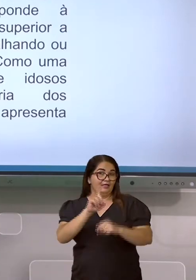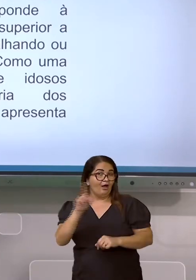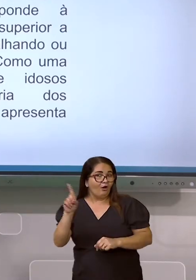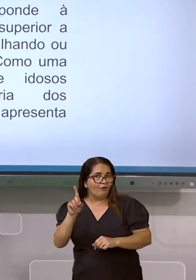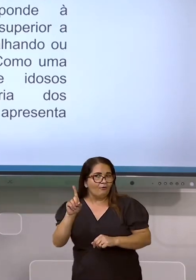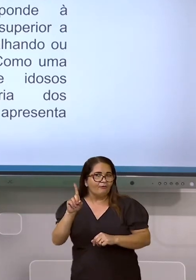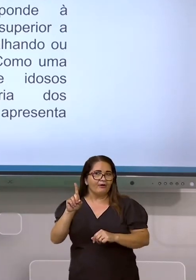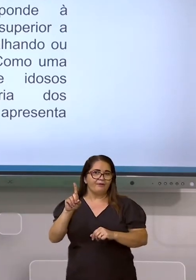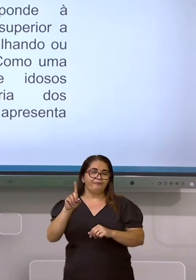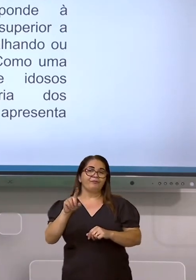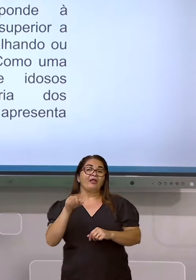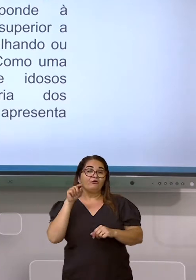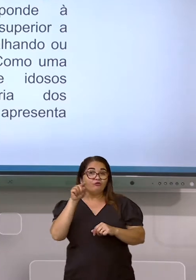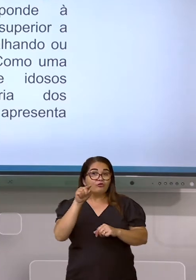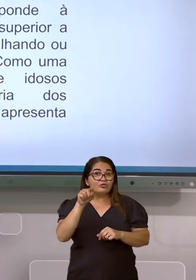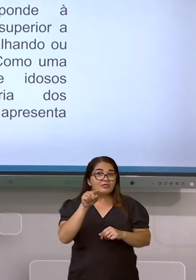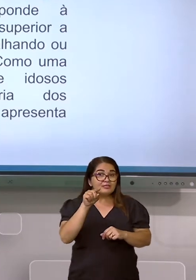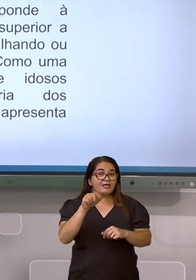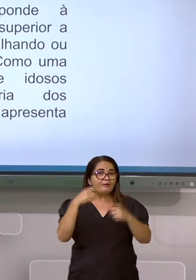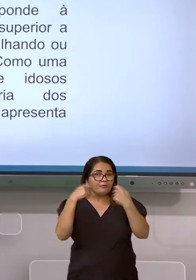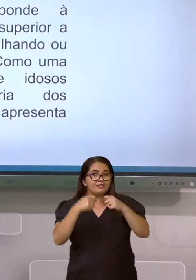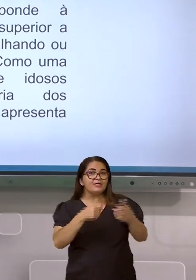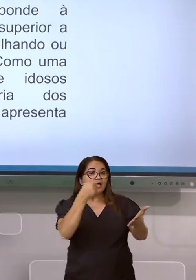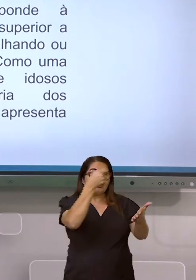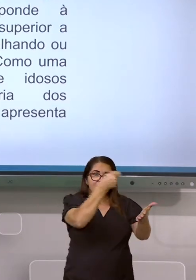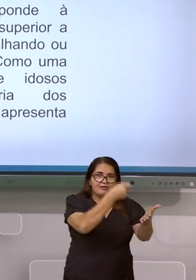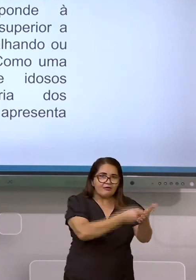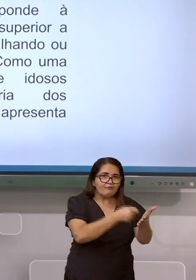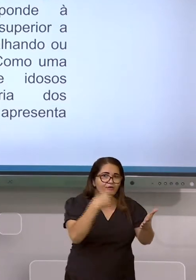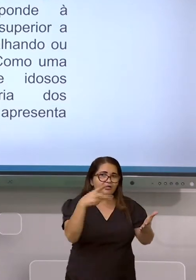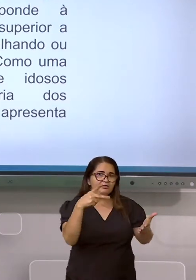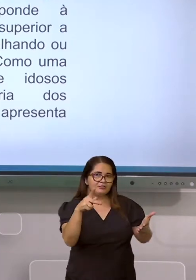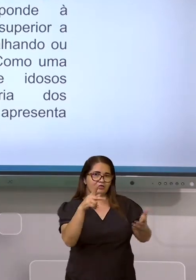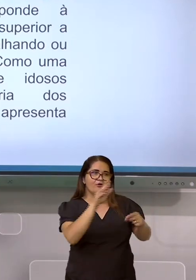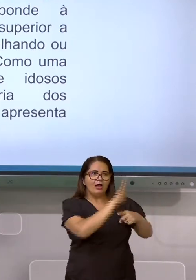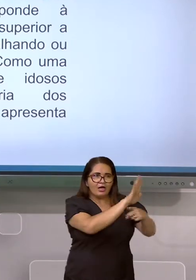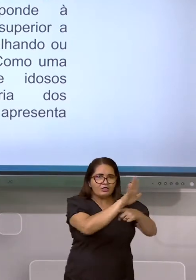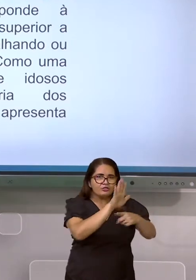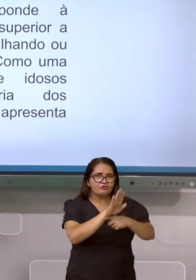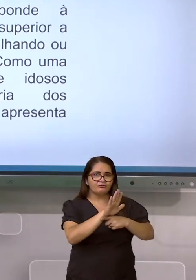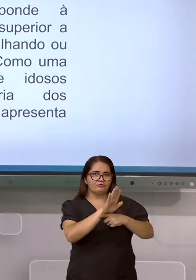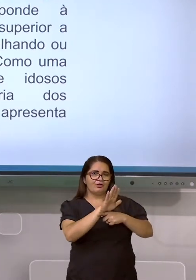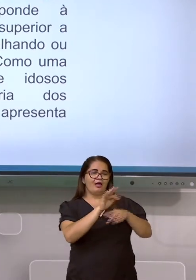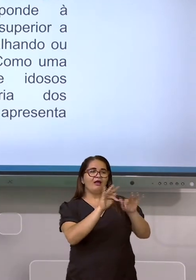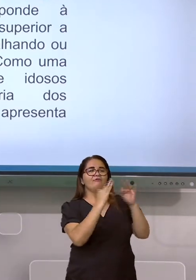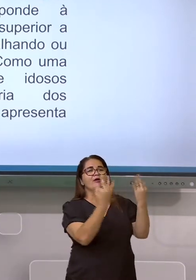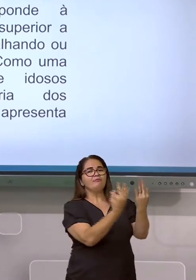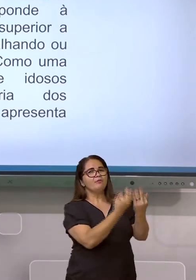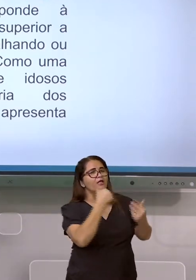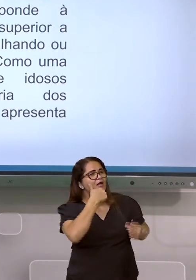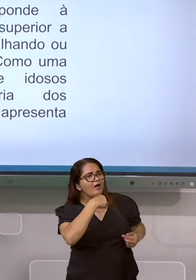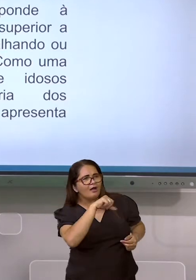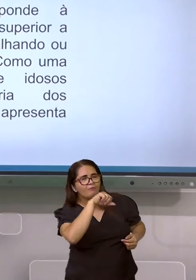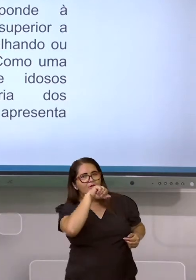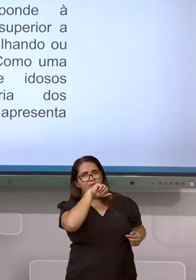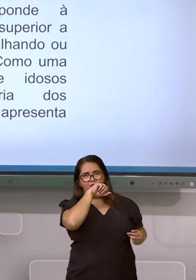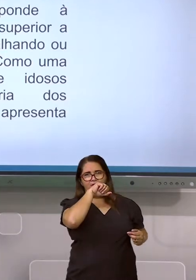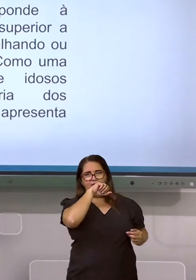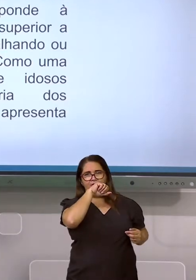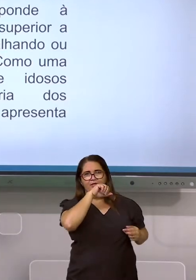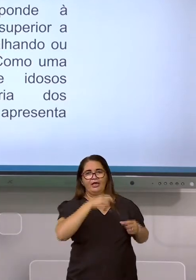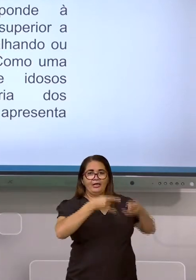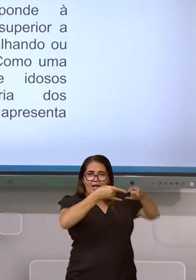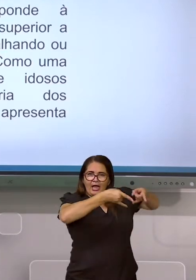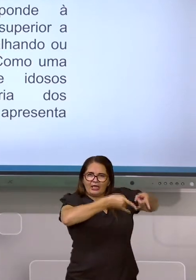seu dever, viu? Ajudar a mamãe, tá? Cuidar da sua casa, você faz parte